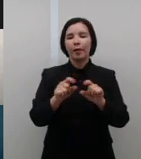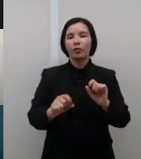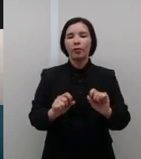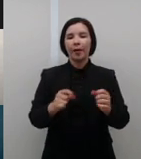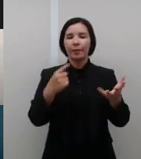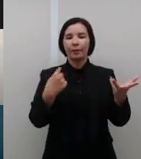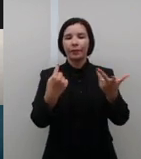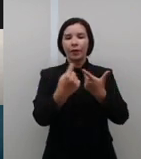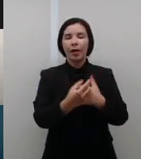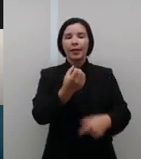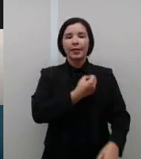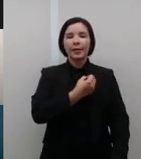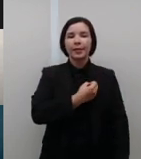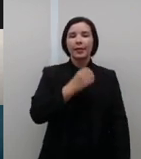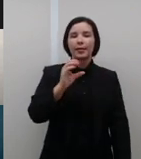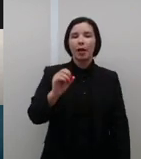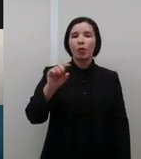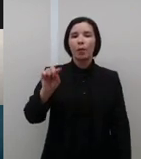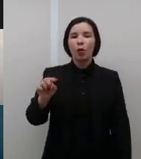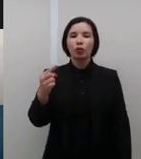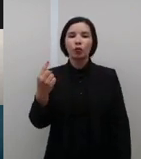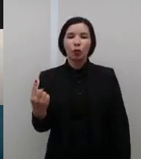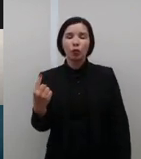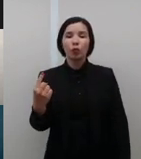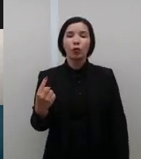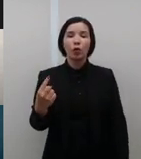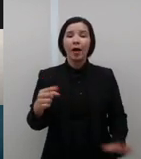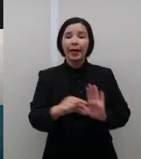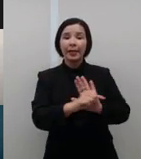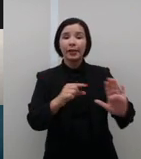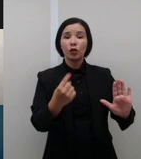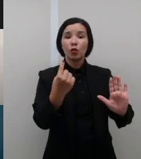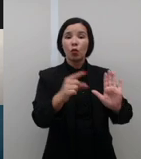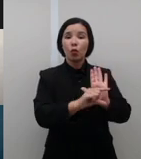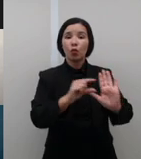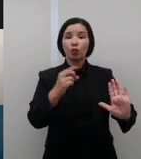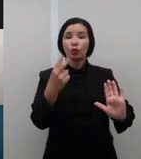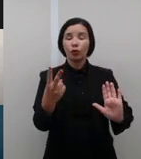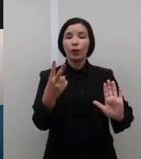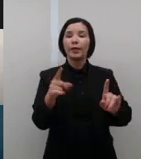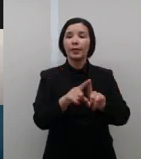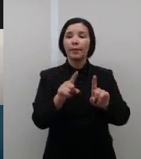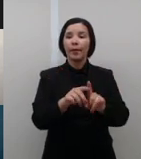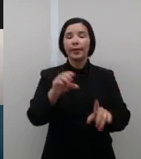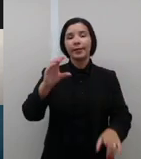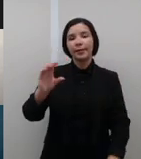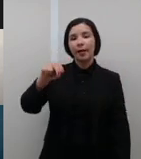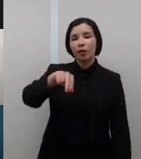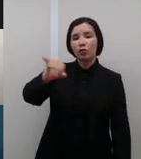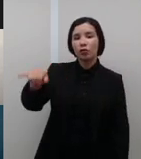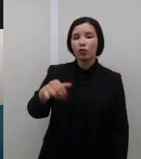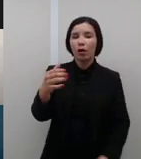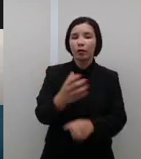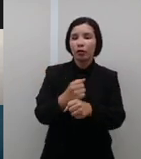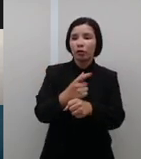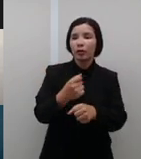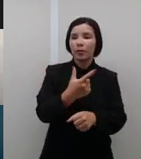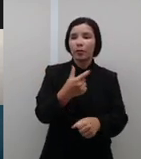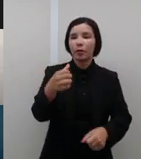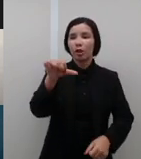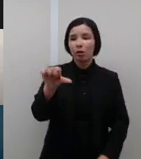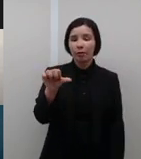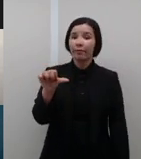7.1, incisos 1 e 2 da resolução CNJ 81/2009, até a data da primeira publicação do